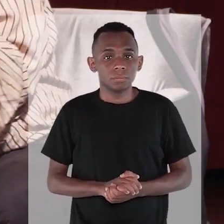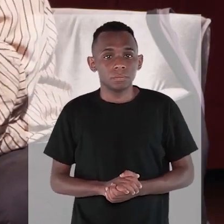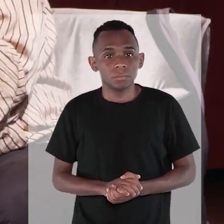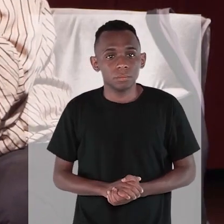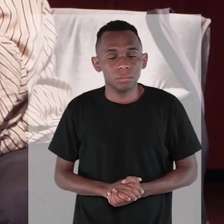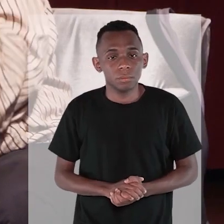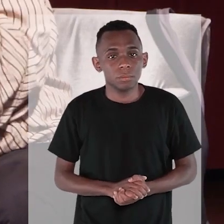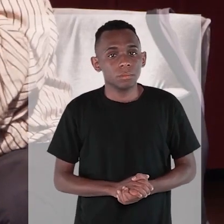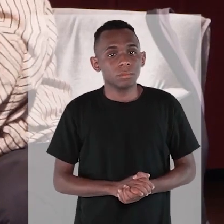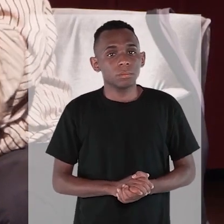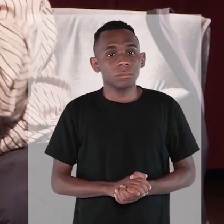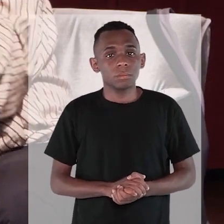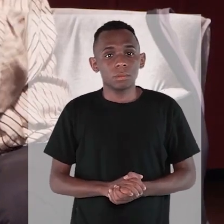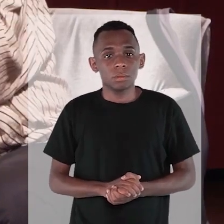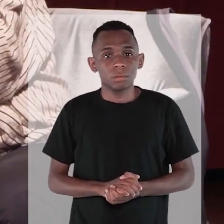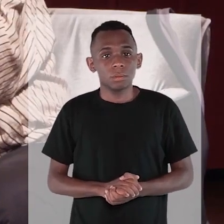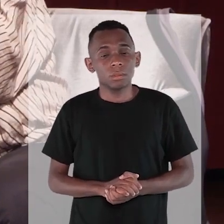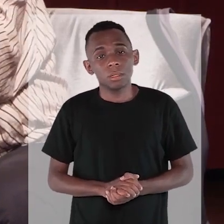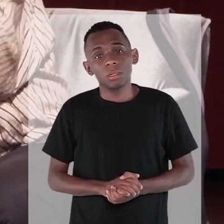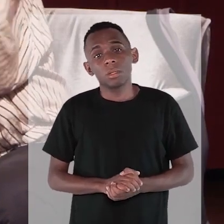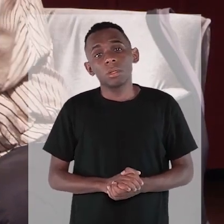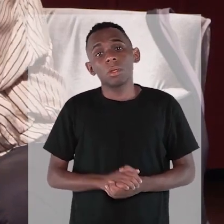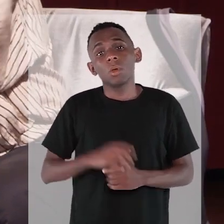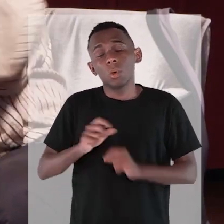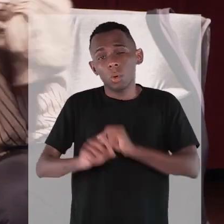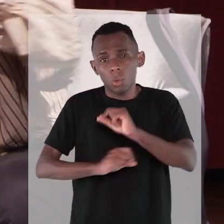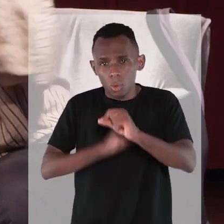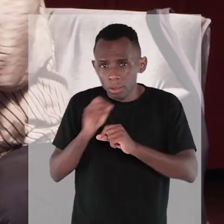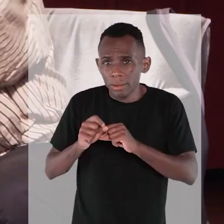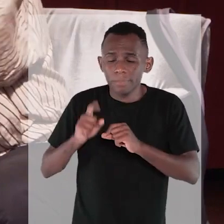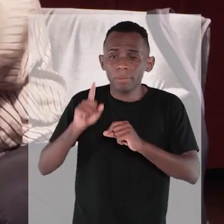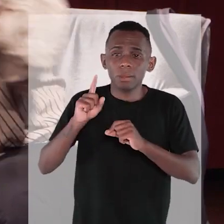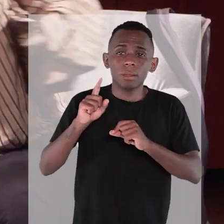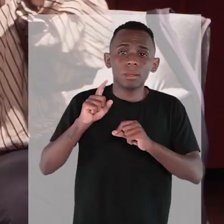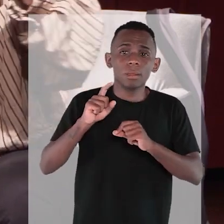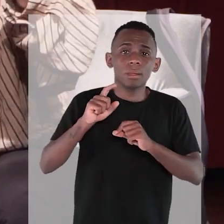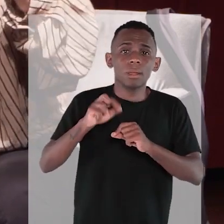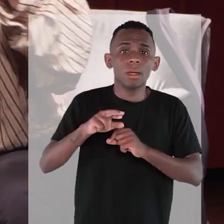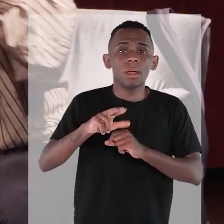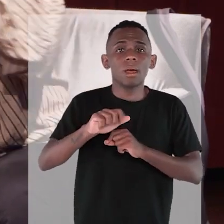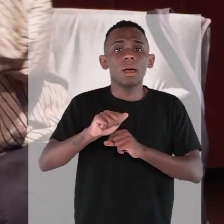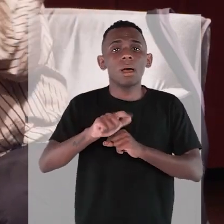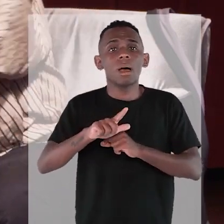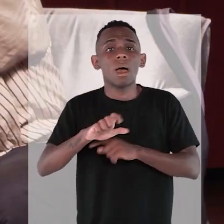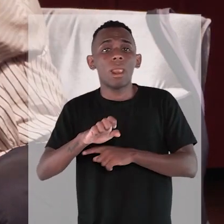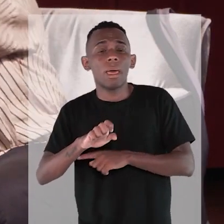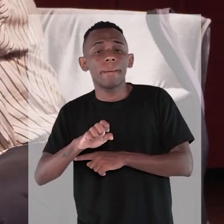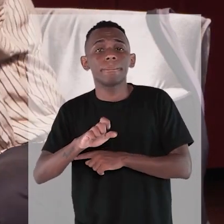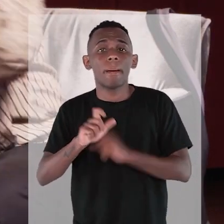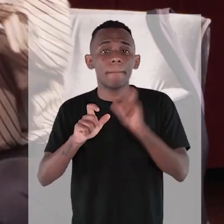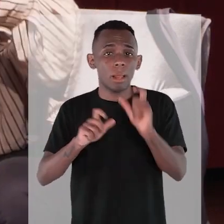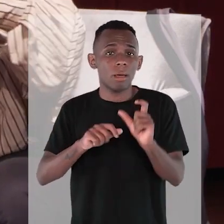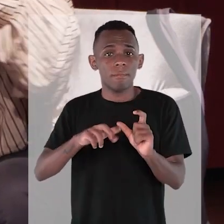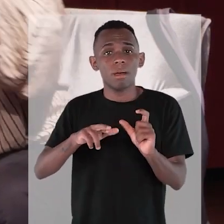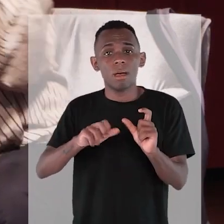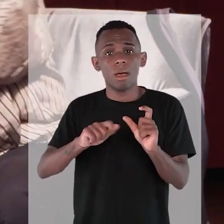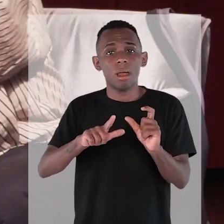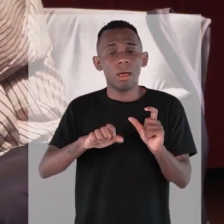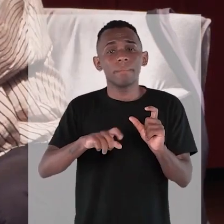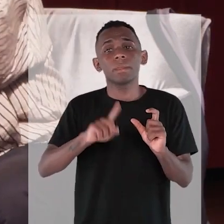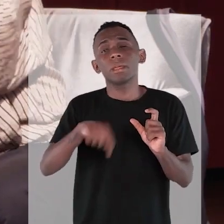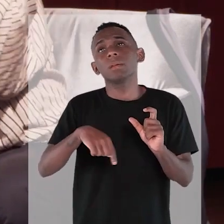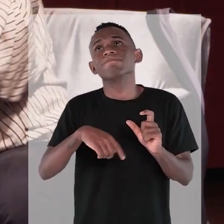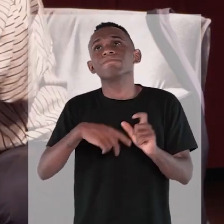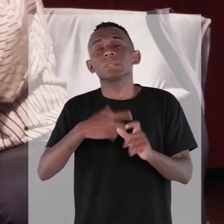é muito boa para nós, mas que é aquela camada, ela chama de ralé, tá? É aquele que não